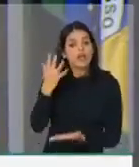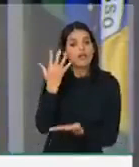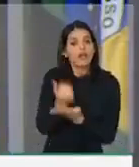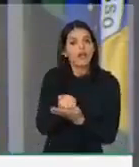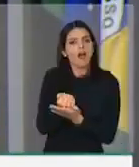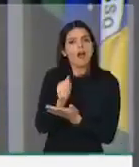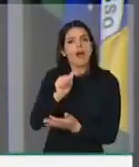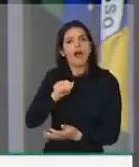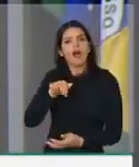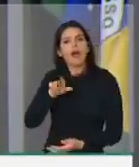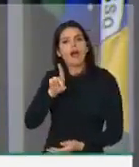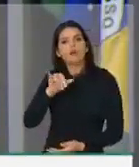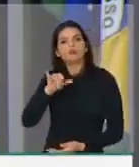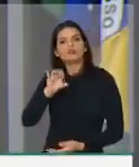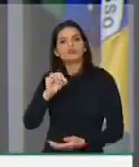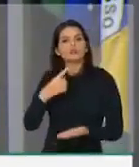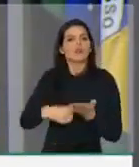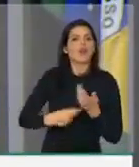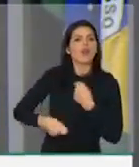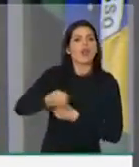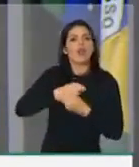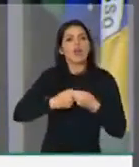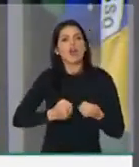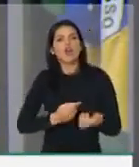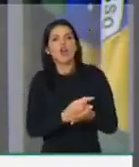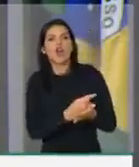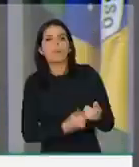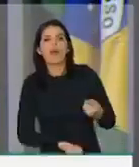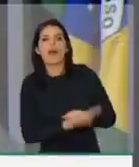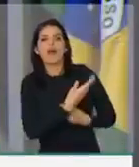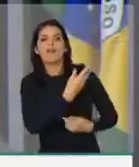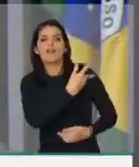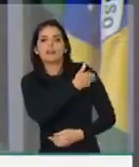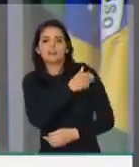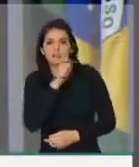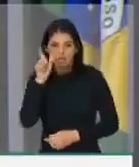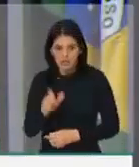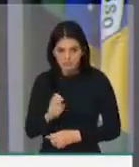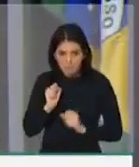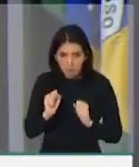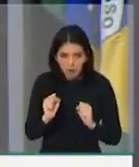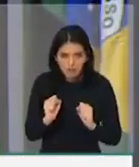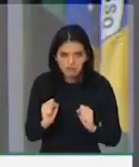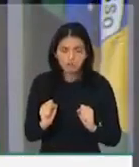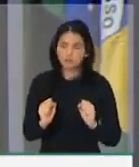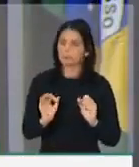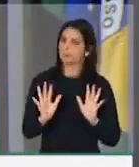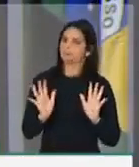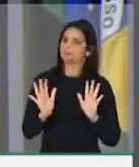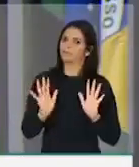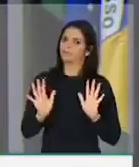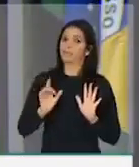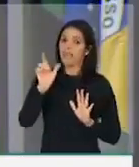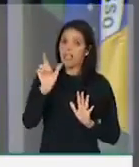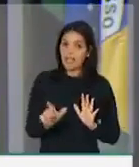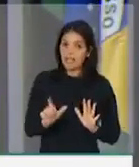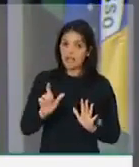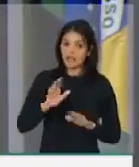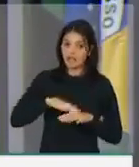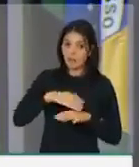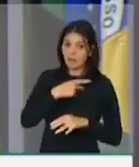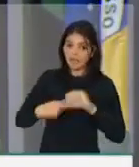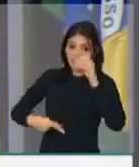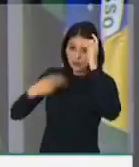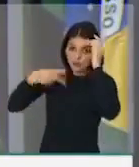negocia compra de vacinas e ele não tem esse poder e a não ser que ele fosse o Presidente